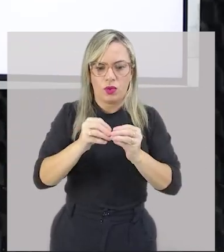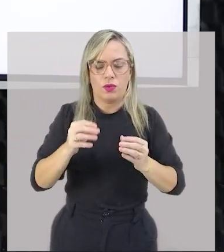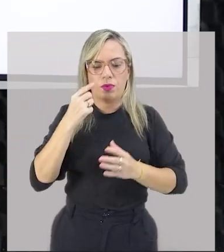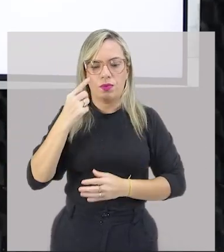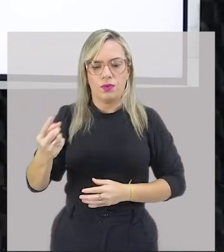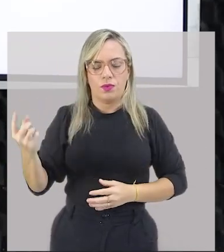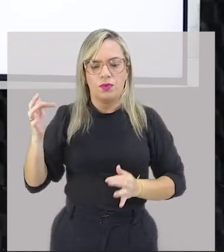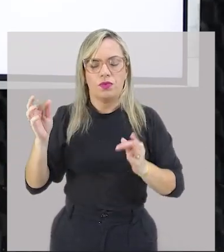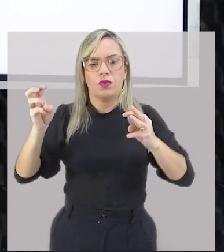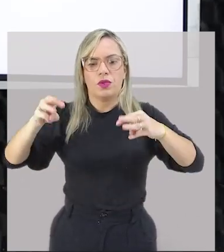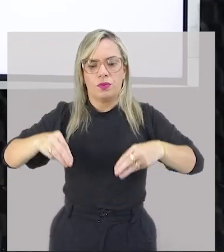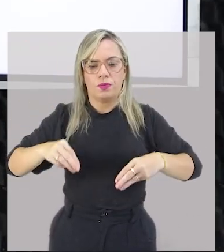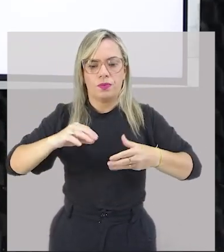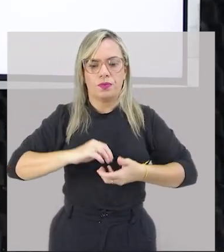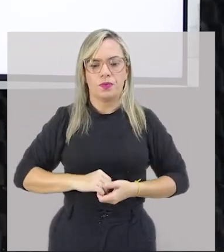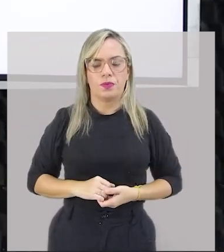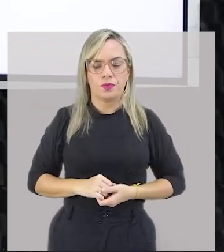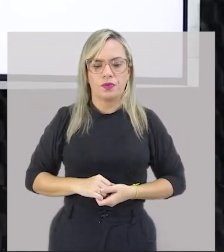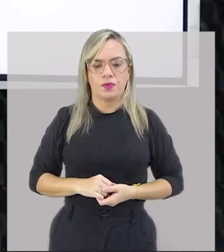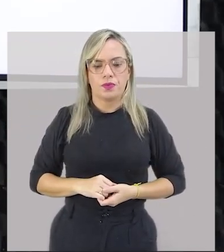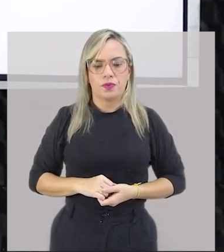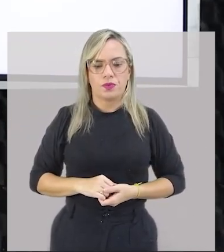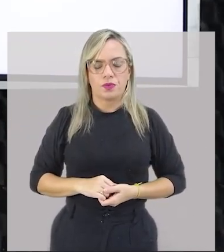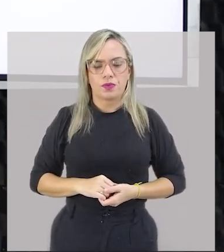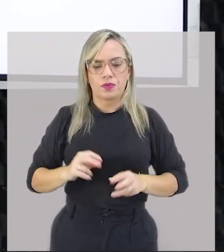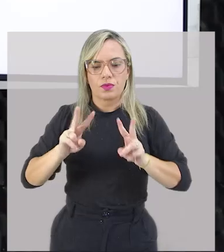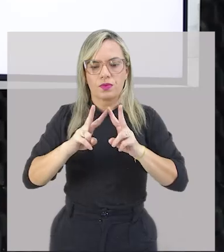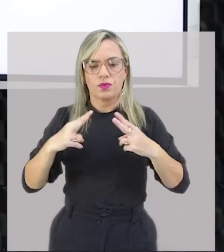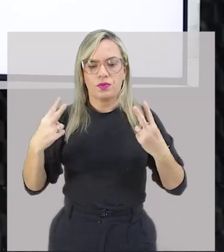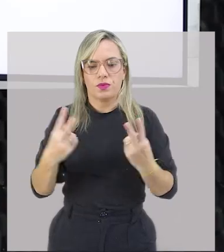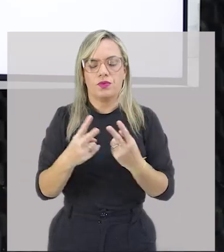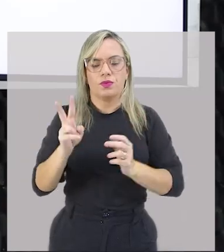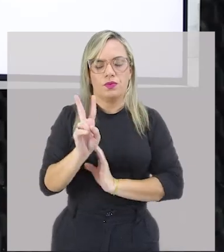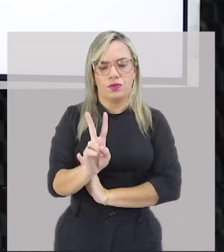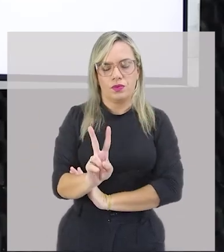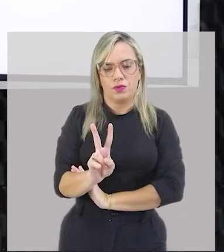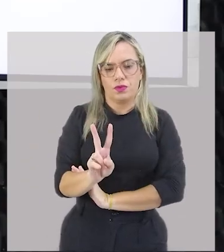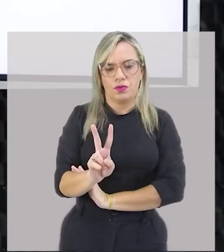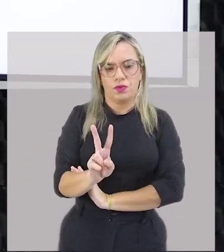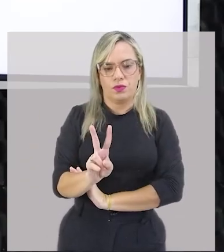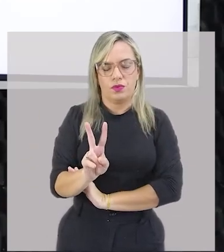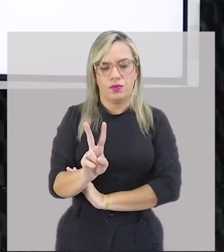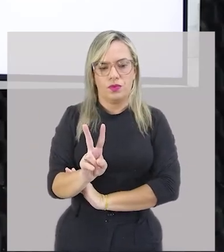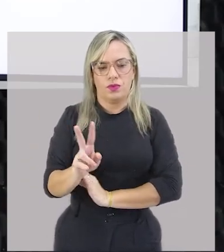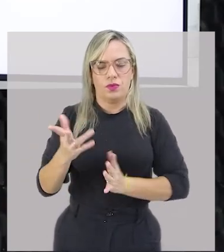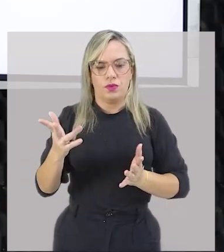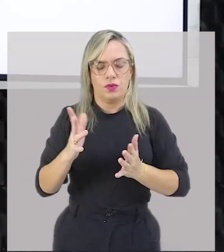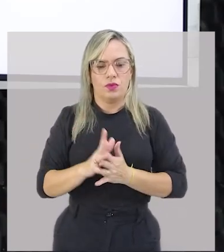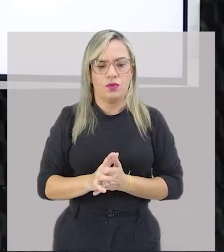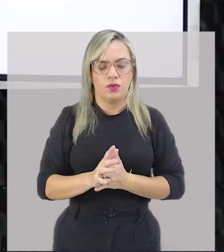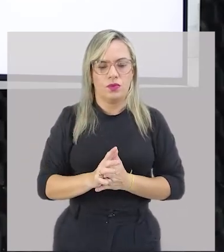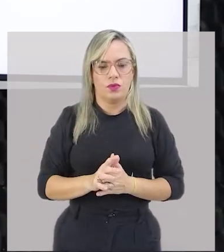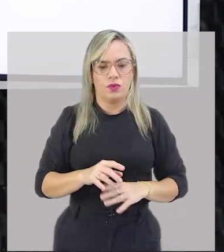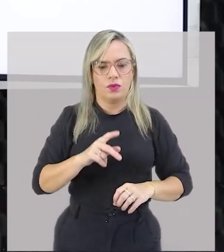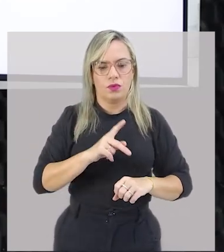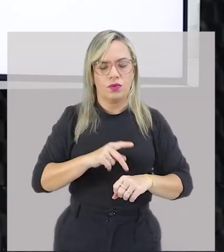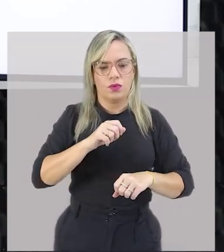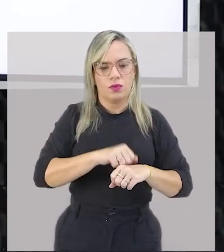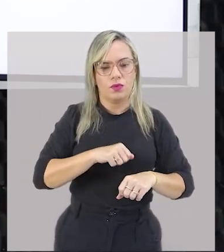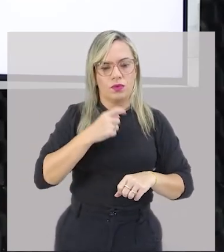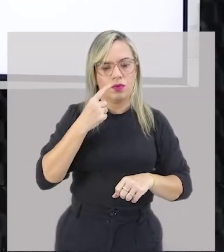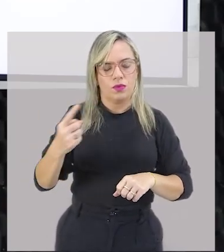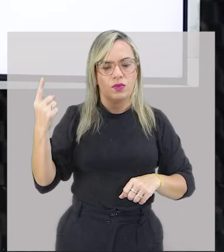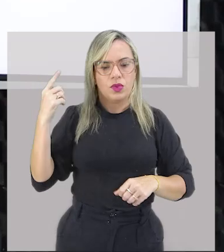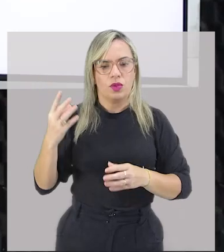final. Ó, volume de um sólido como esse, ó, o volume é